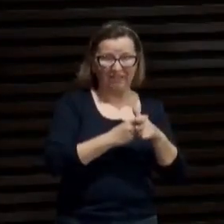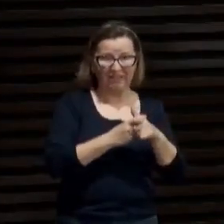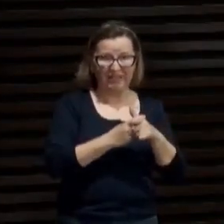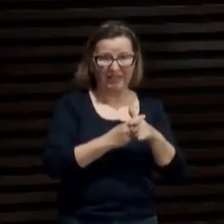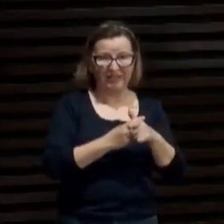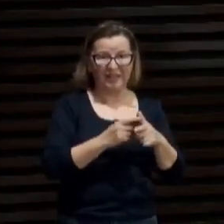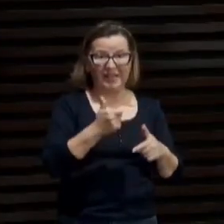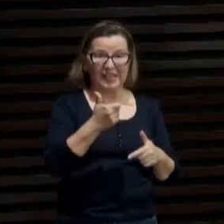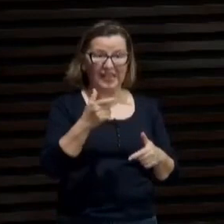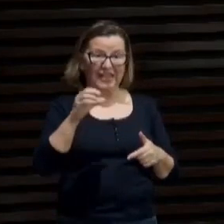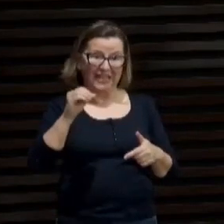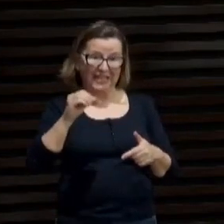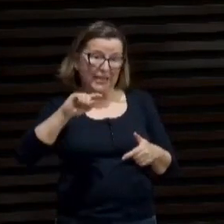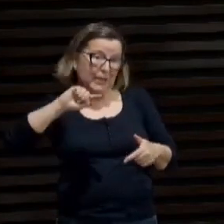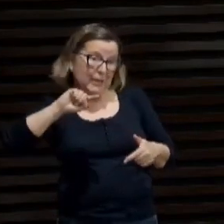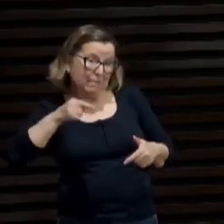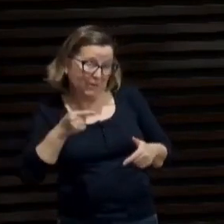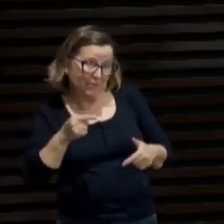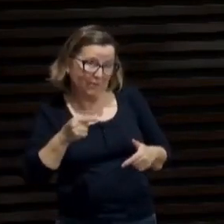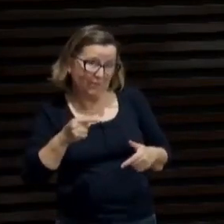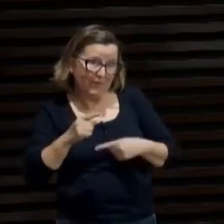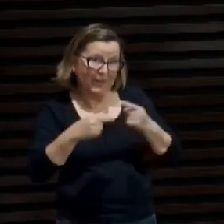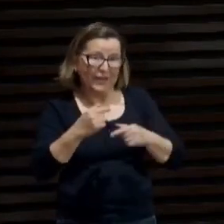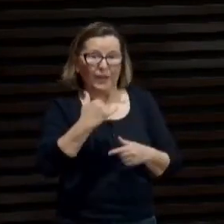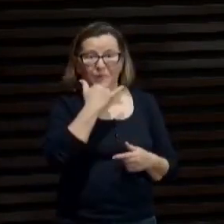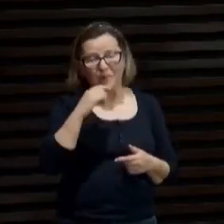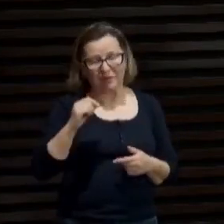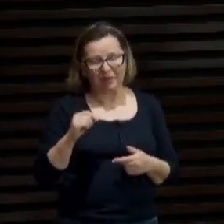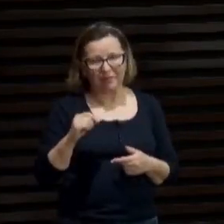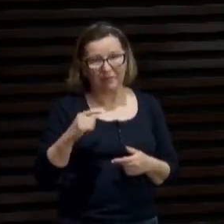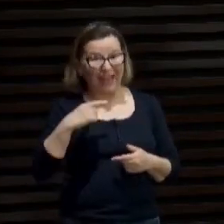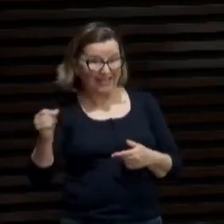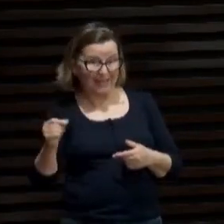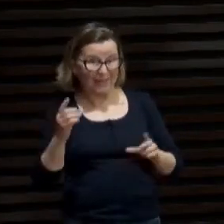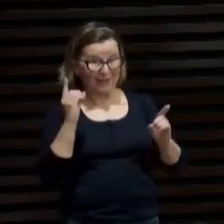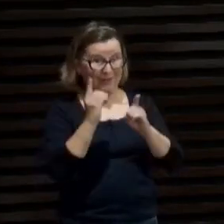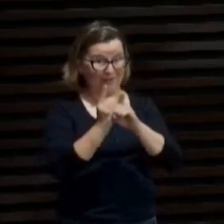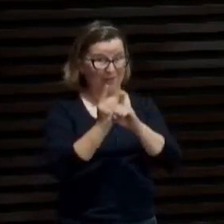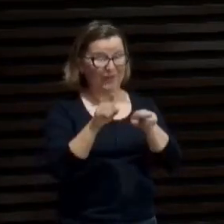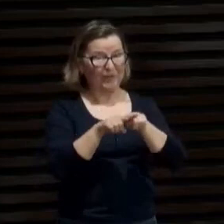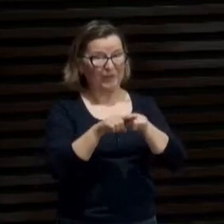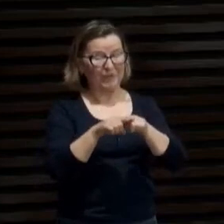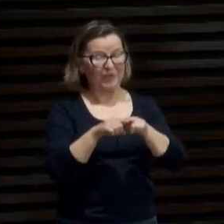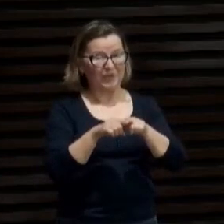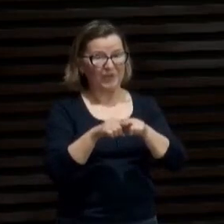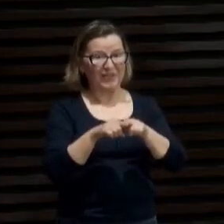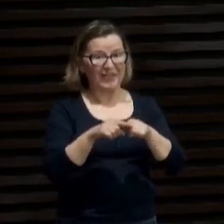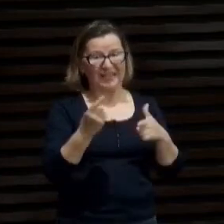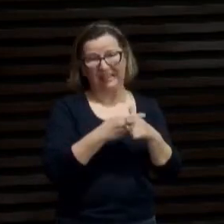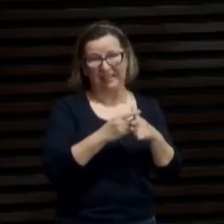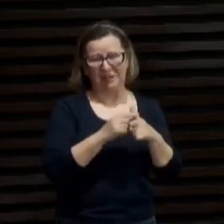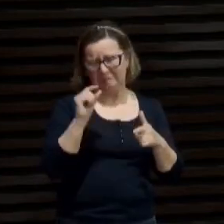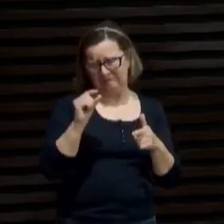Jesus. Ele foi perdoado, e quando ele saiu dali, tinha um irmão que devia 3 contos para ele. 100 denários,